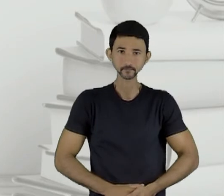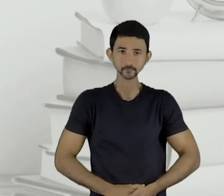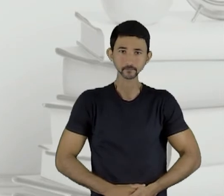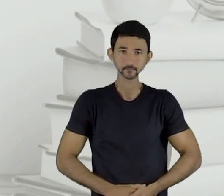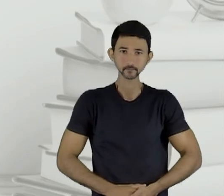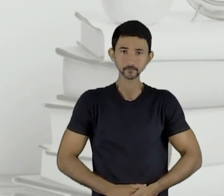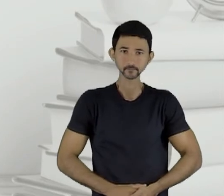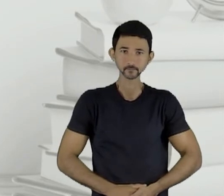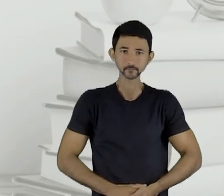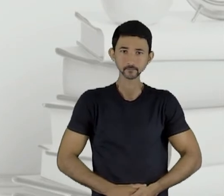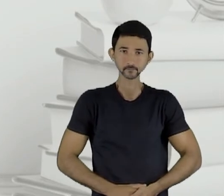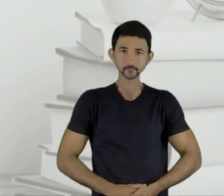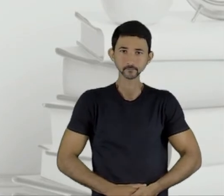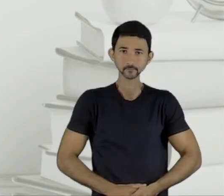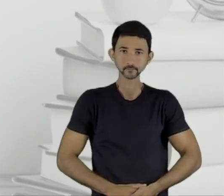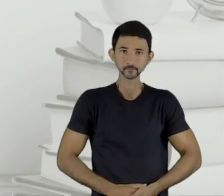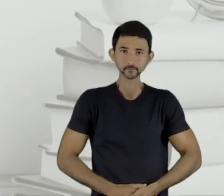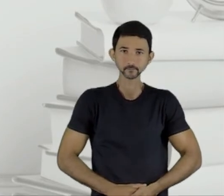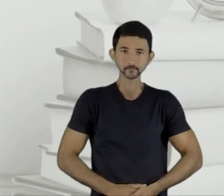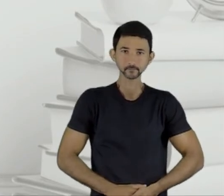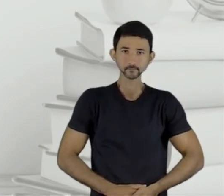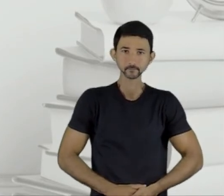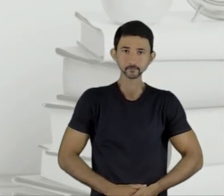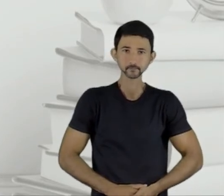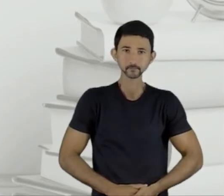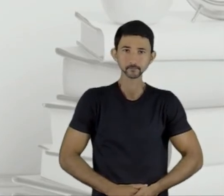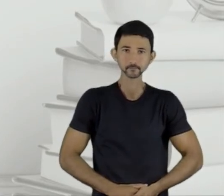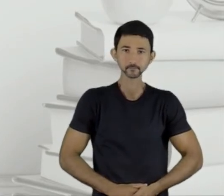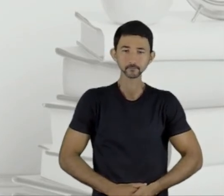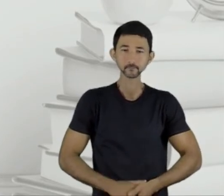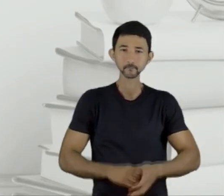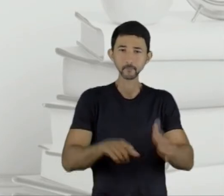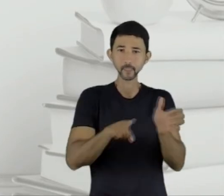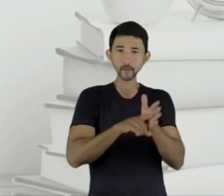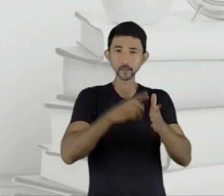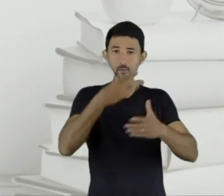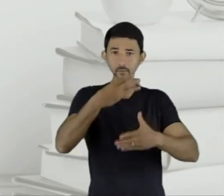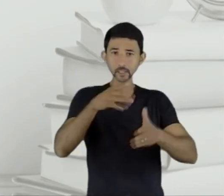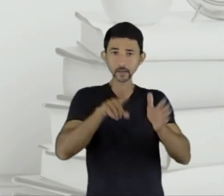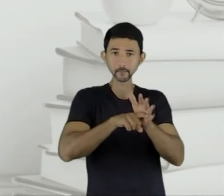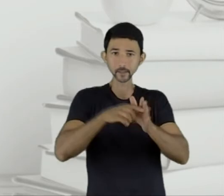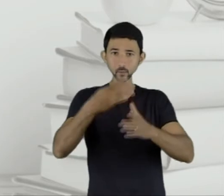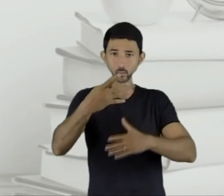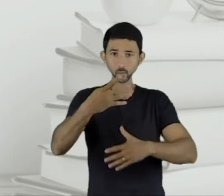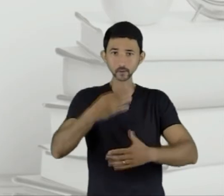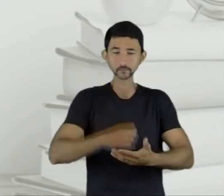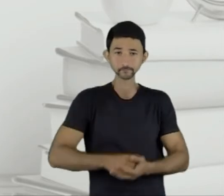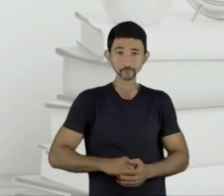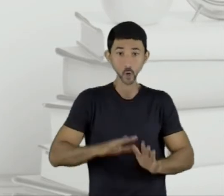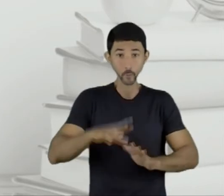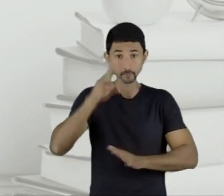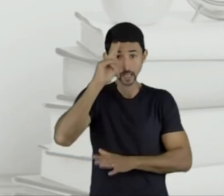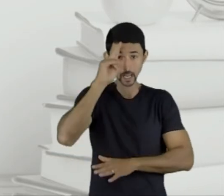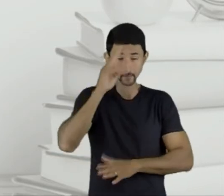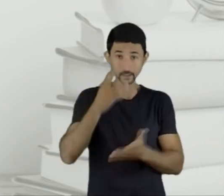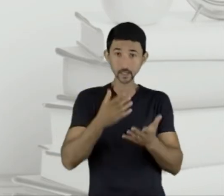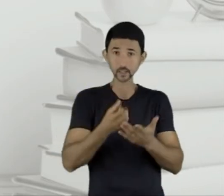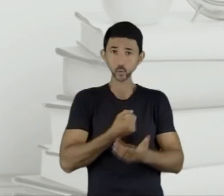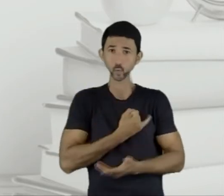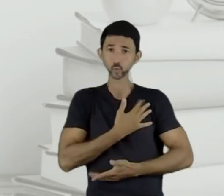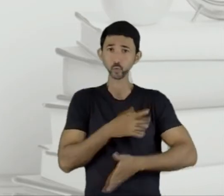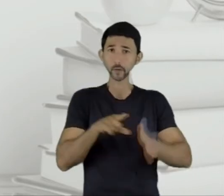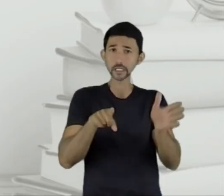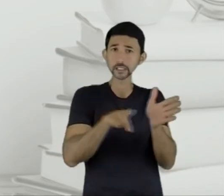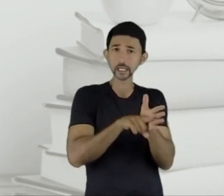identificar. Olha lá. Então, entre menos 3 e menos 4, certo? Lembrando que quando é negativo, a